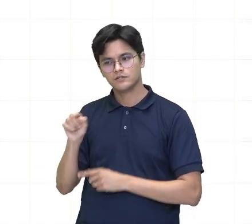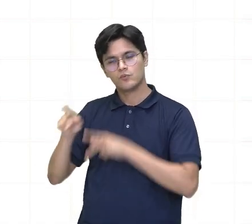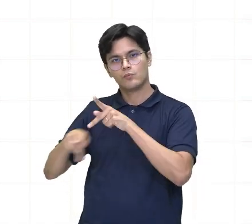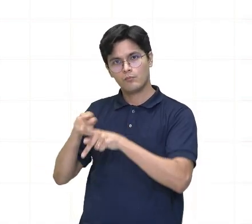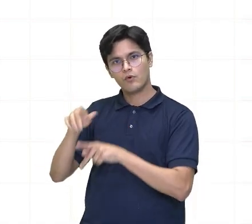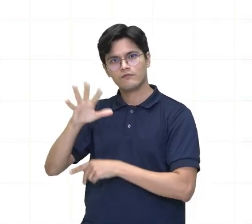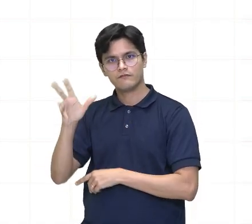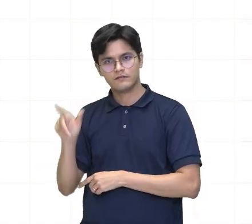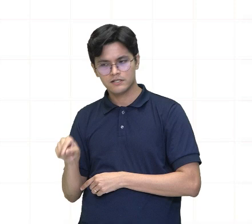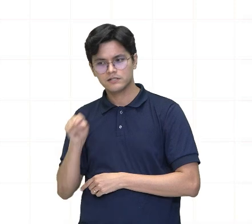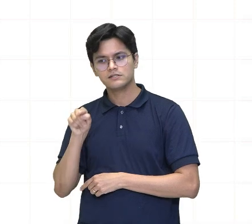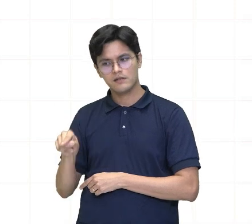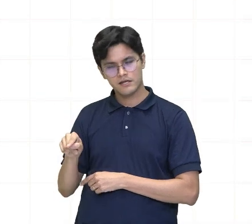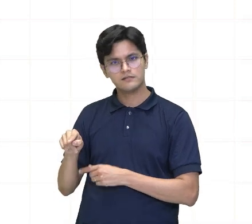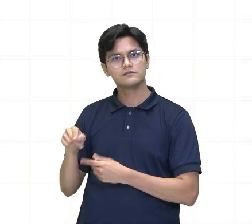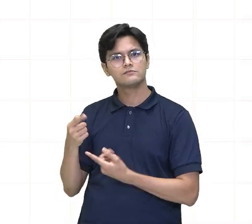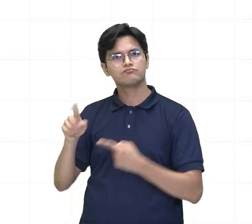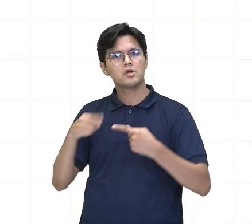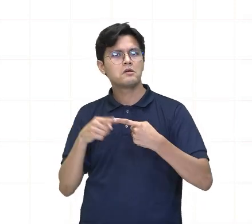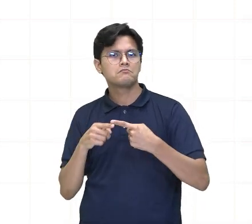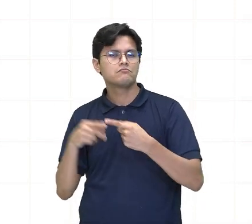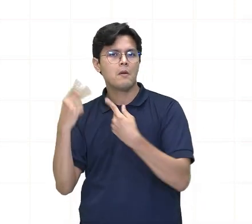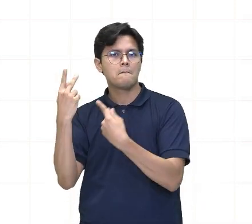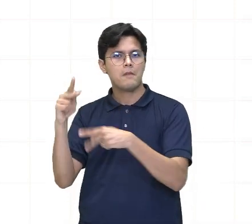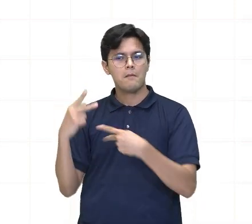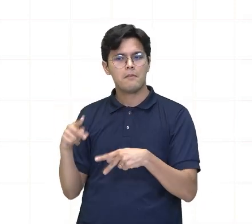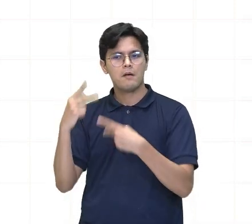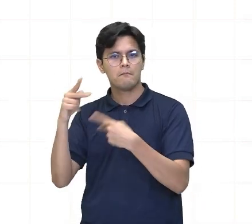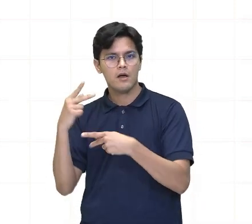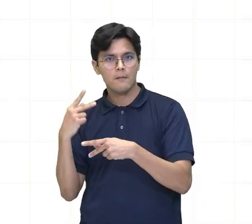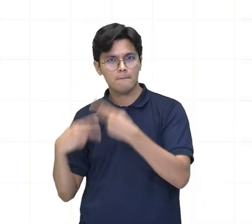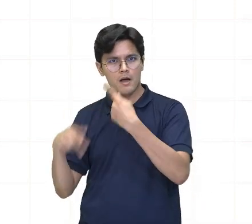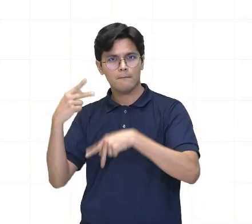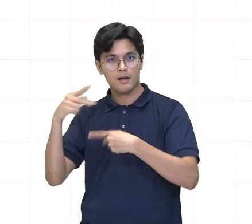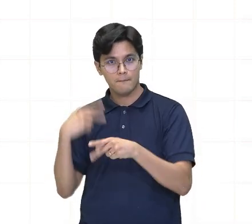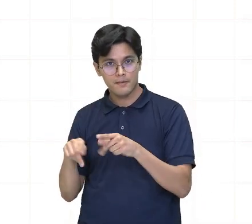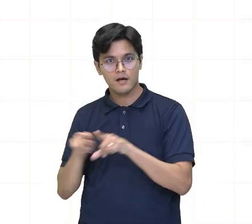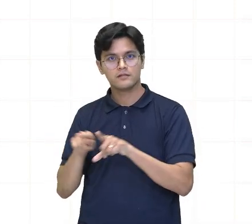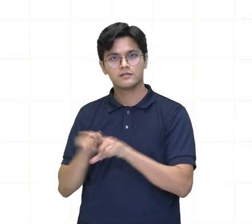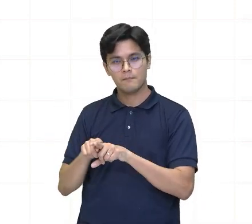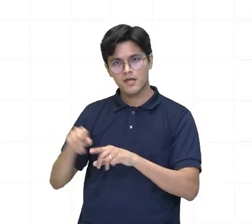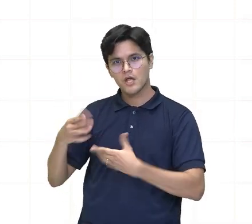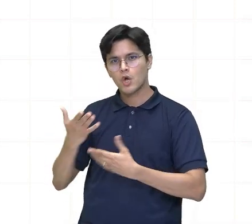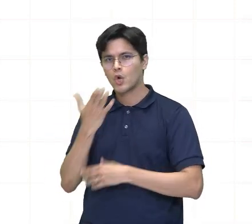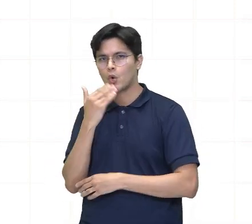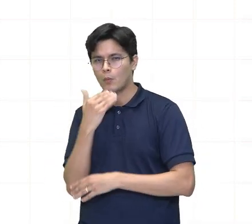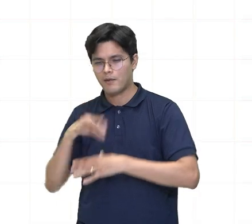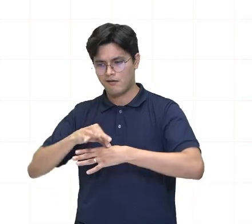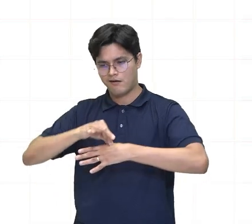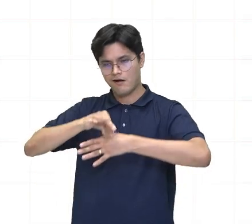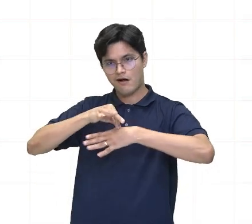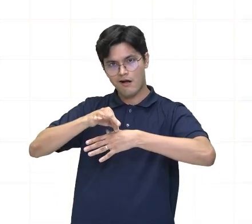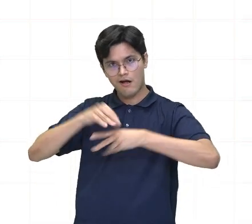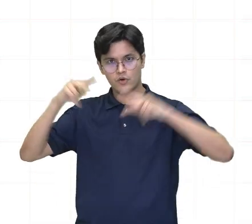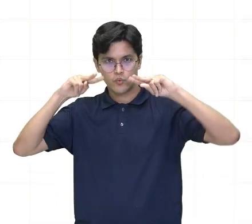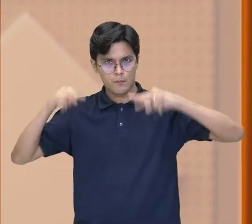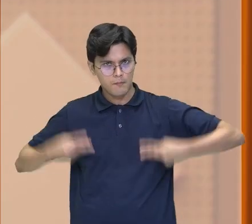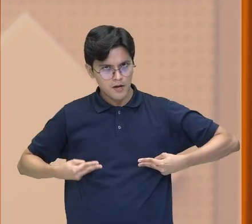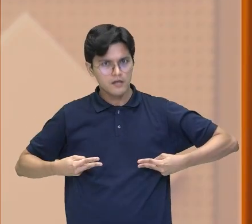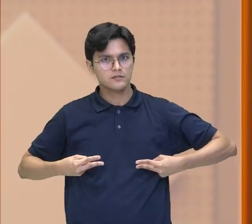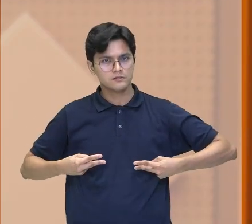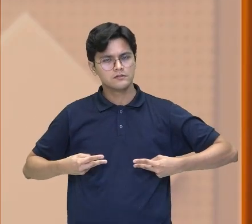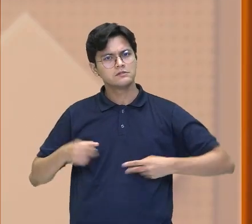praticavam canibalismo? Em alguns casos, sim, mas não era uma regra geral de todos os povos africanos